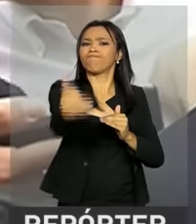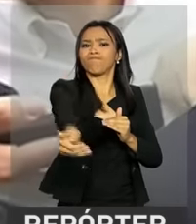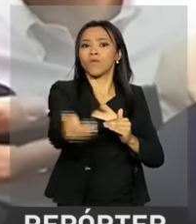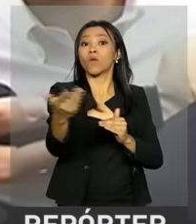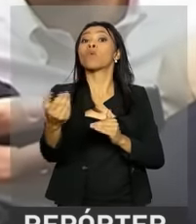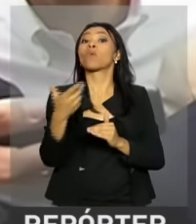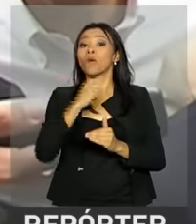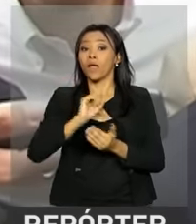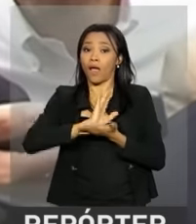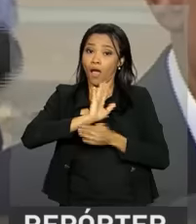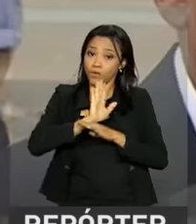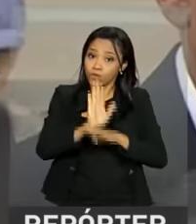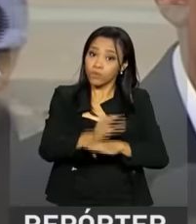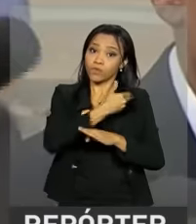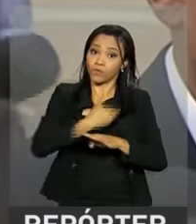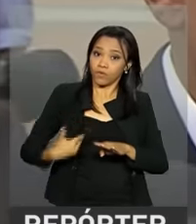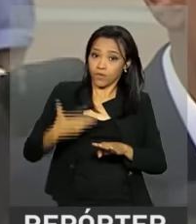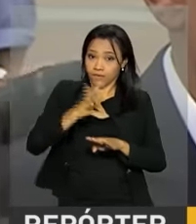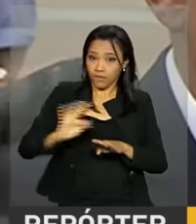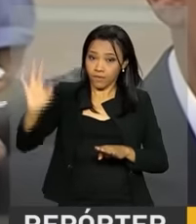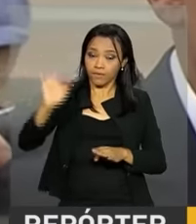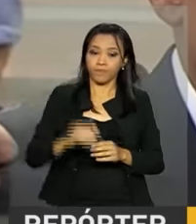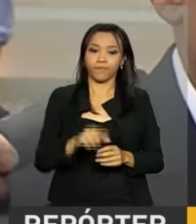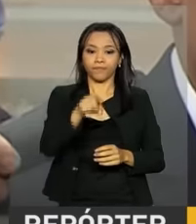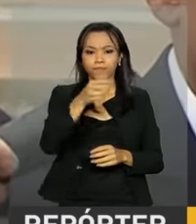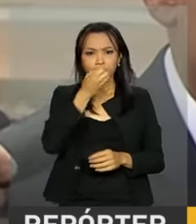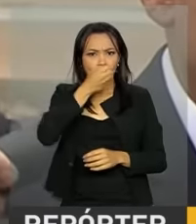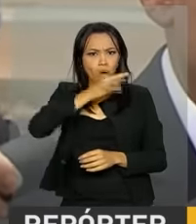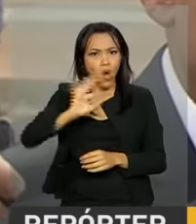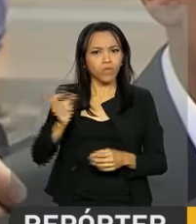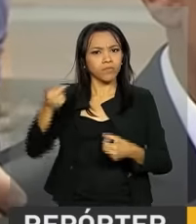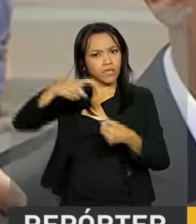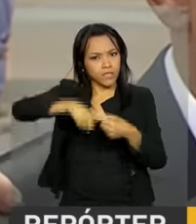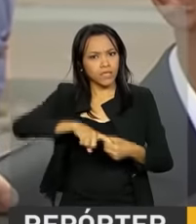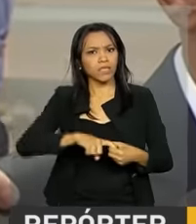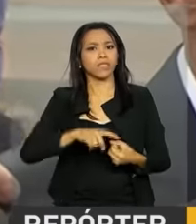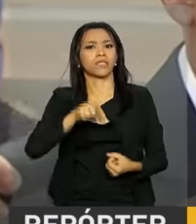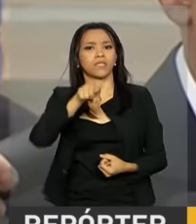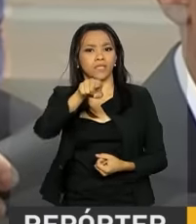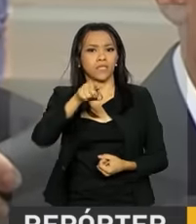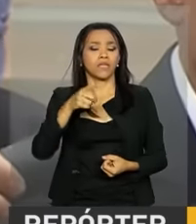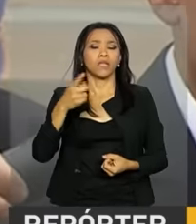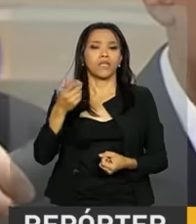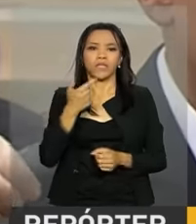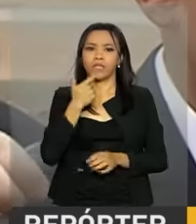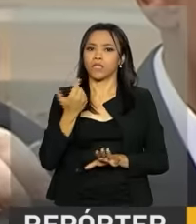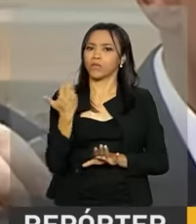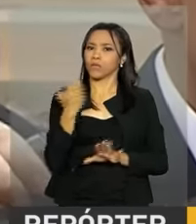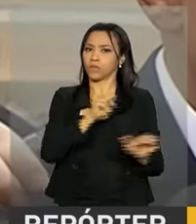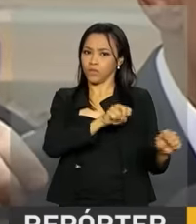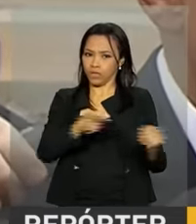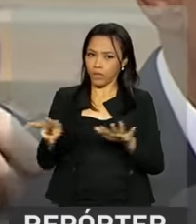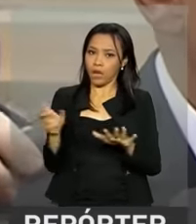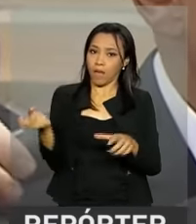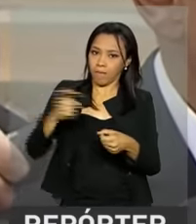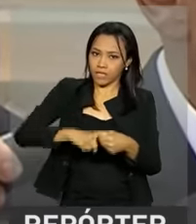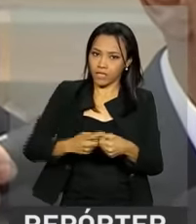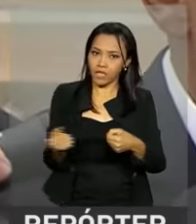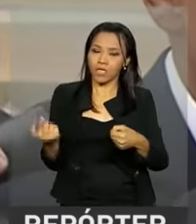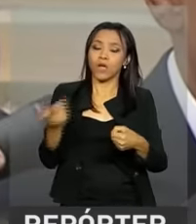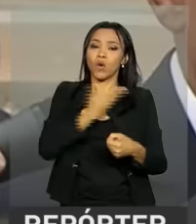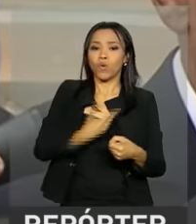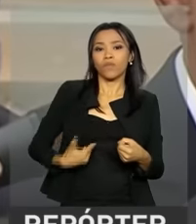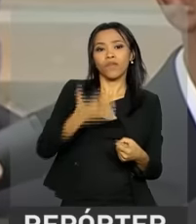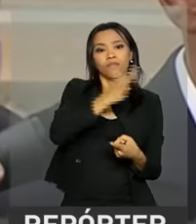com ajuda do governo federal isso é mais uma boa parceria aliás o que nós mais temos feito nessas últimas semanas é parceria parceria com o